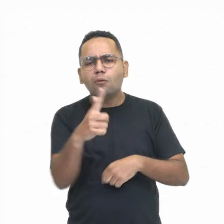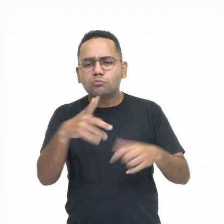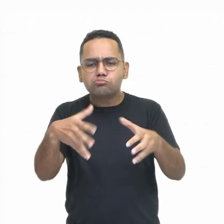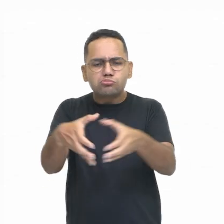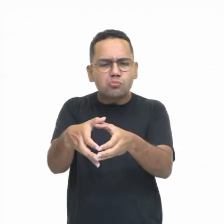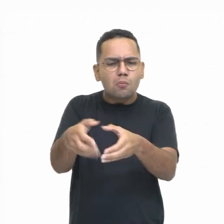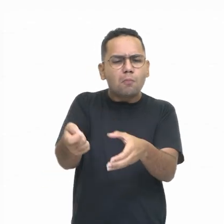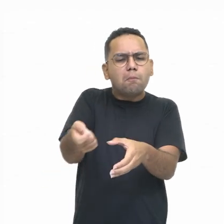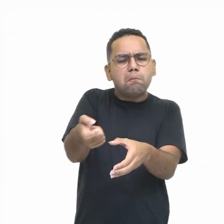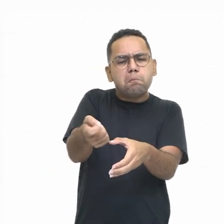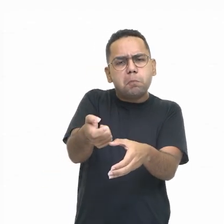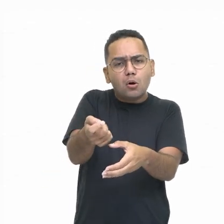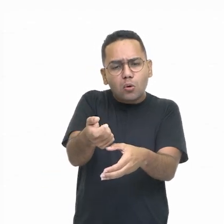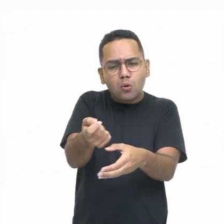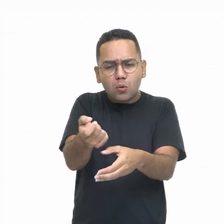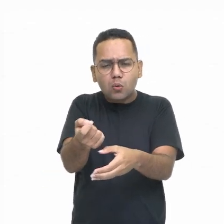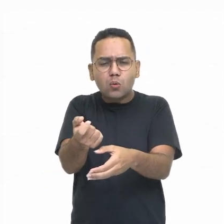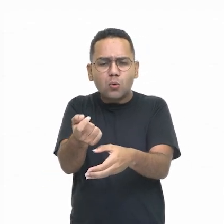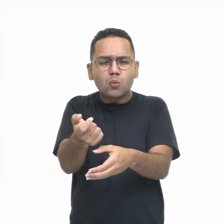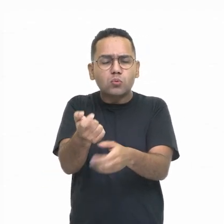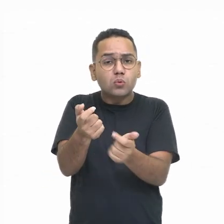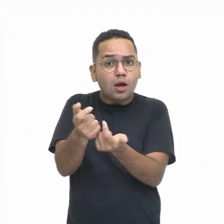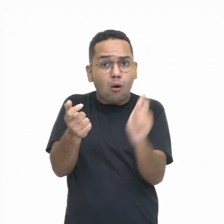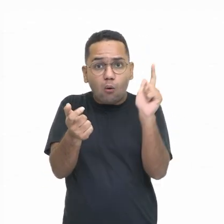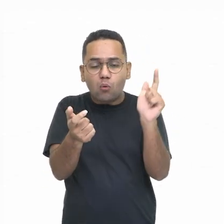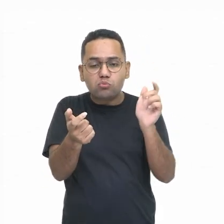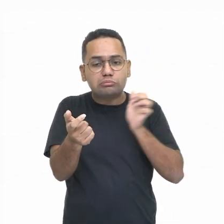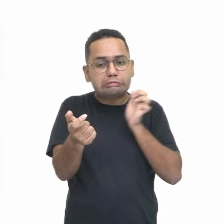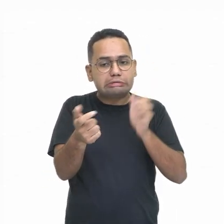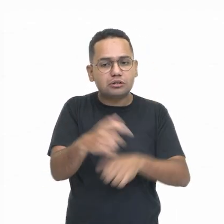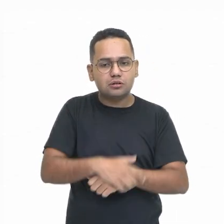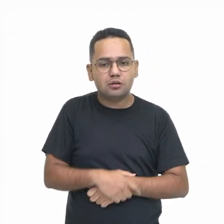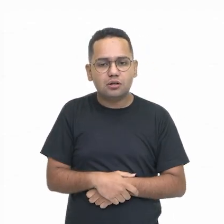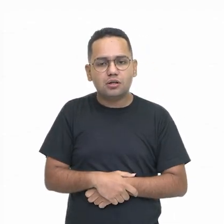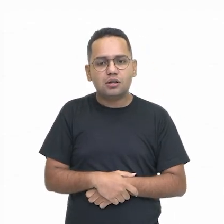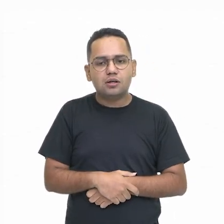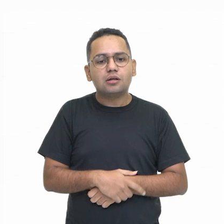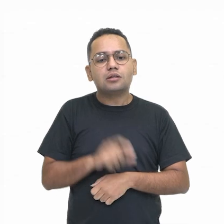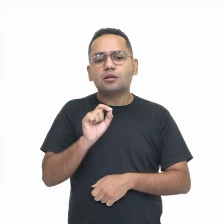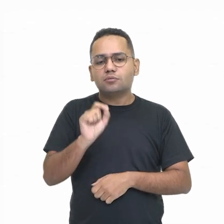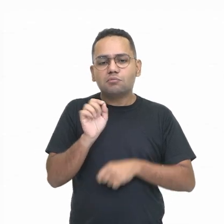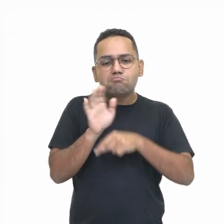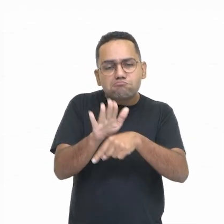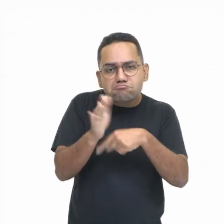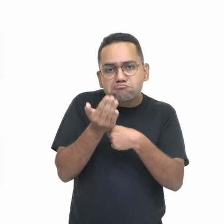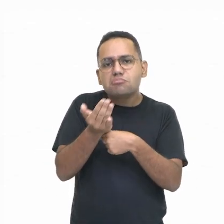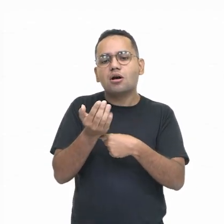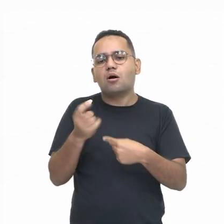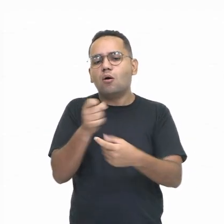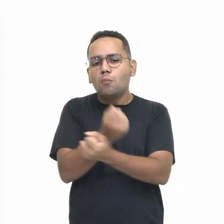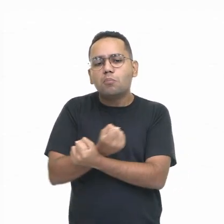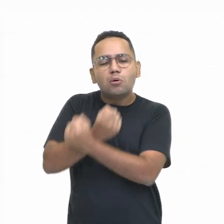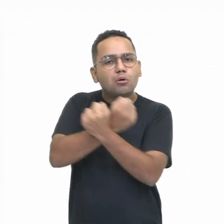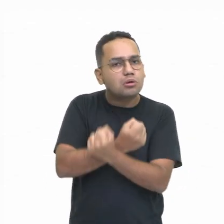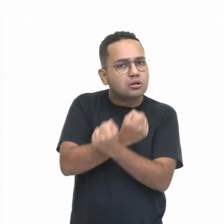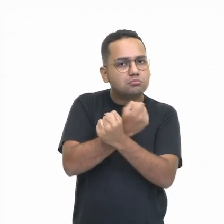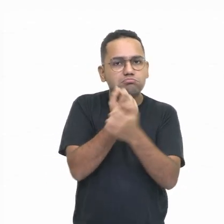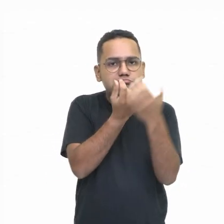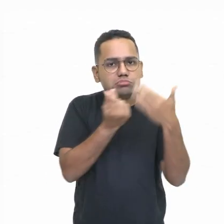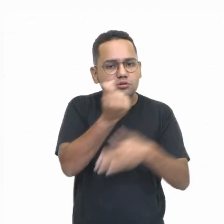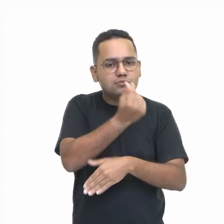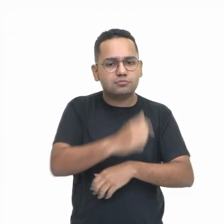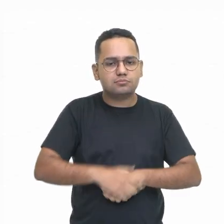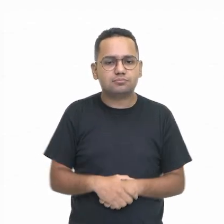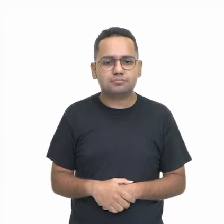favorecidos em relação aos poderosos cria um ambiente propício para a troca de favores por proteção e benefícios. O que isso quer